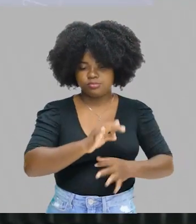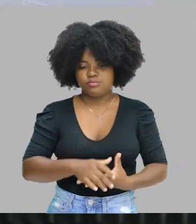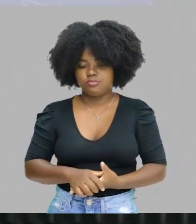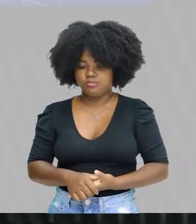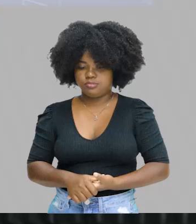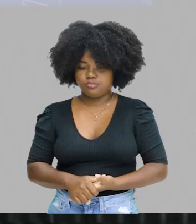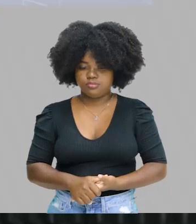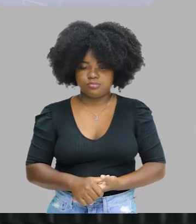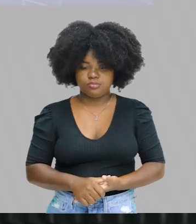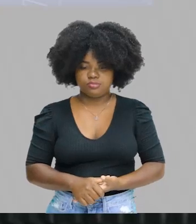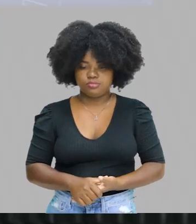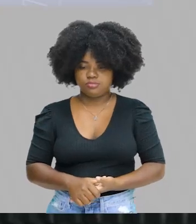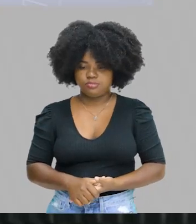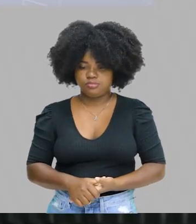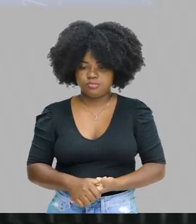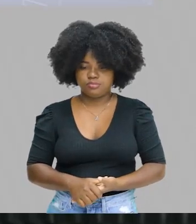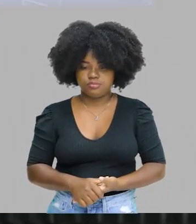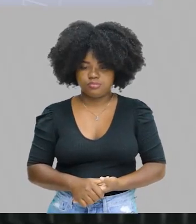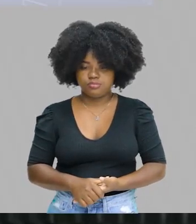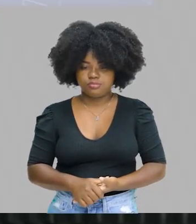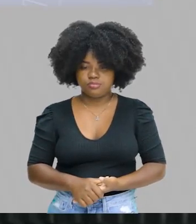qualidade. Então é um risco muito grande.